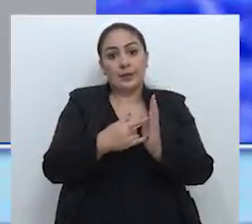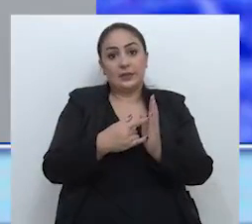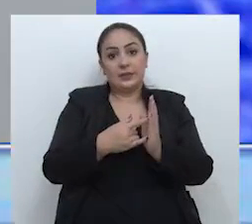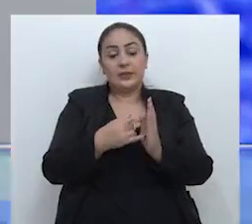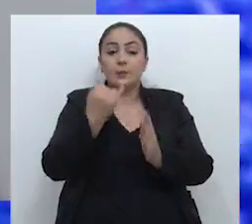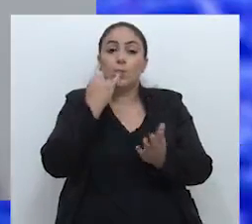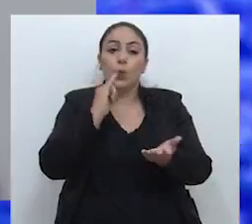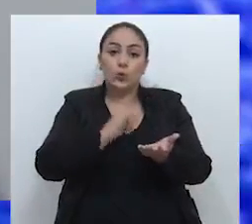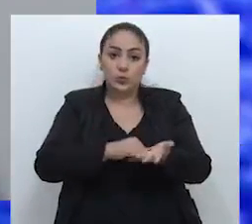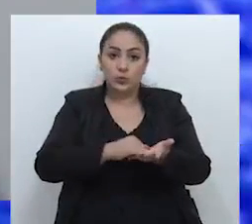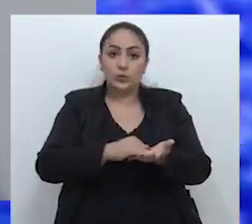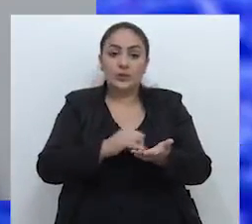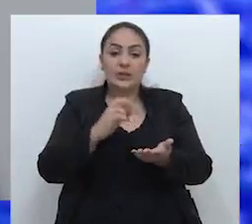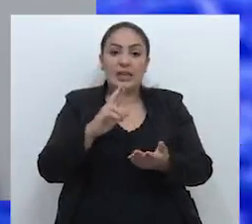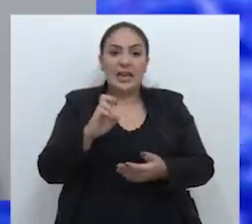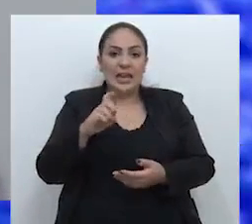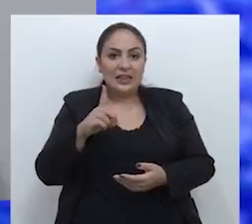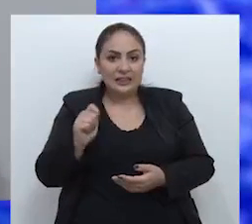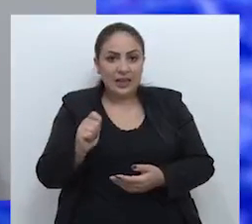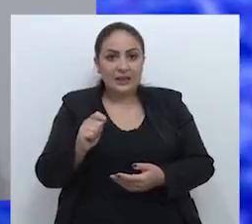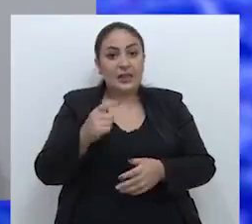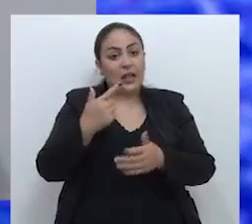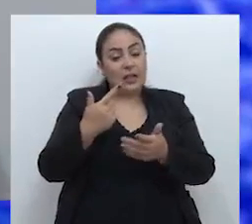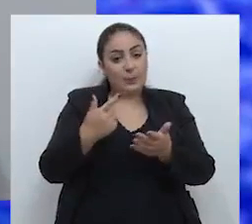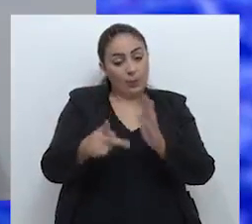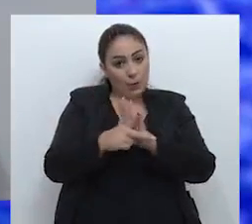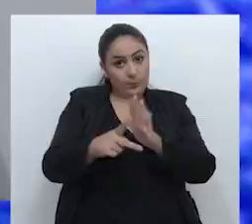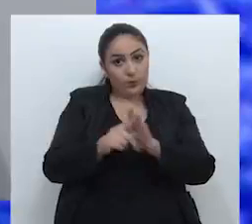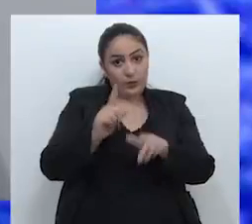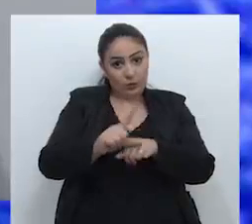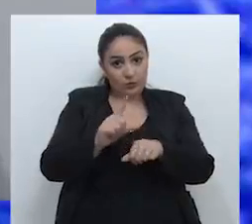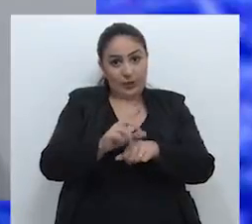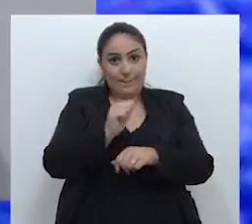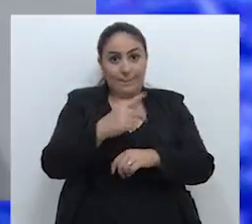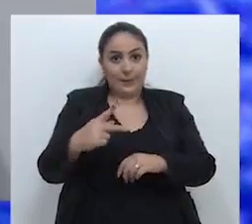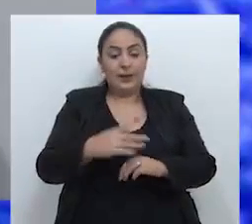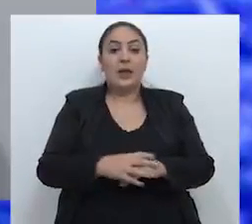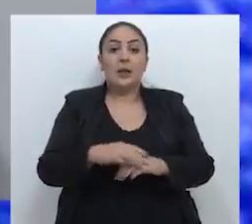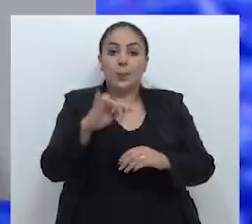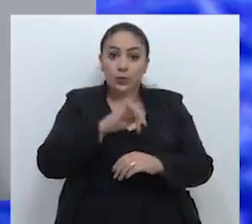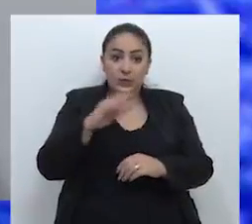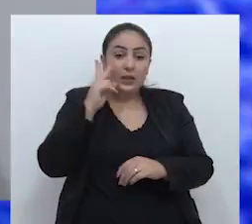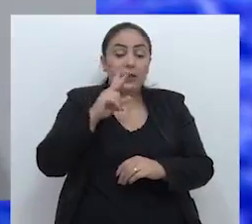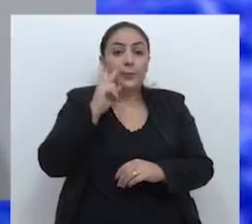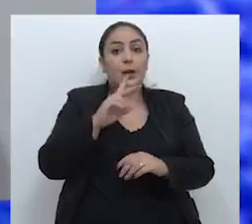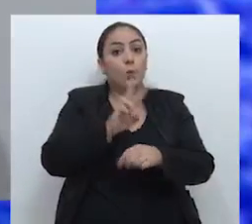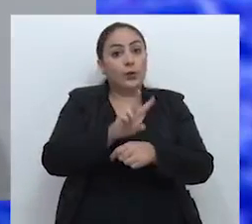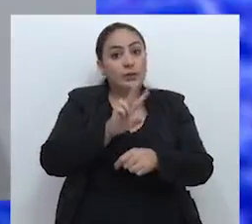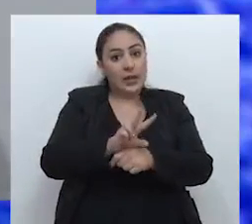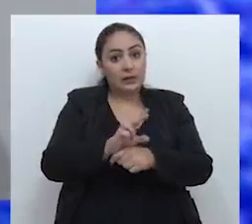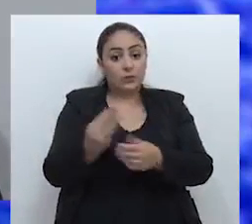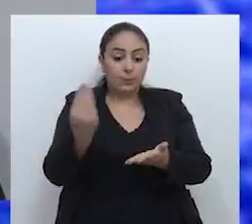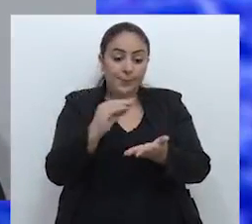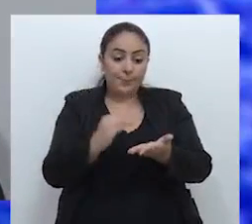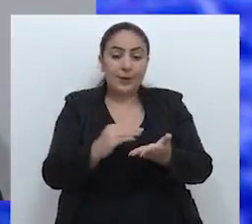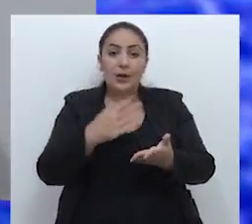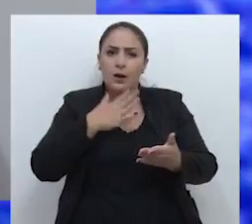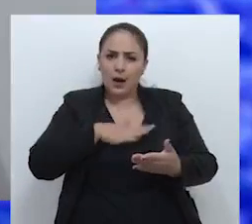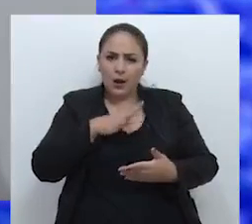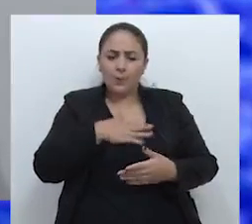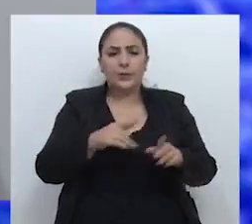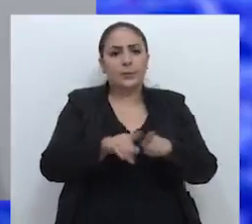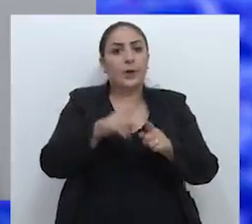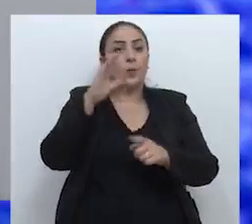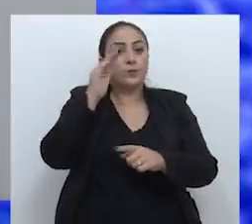de aplicativos. É importante lembrar que o contribuinte tenha cuidado com essas informações, preencha as declarações com calma